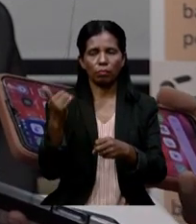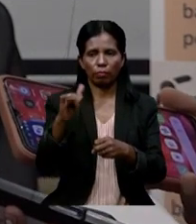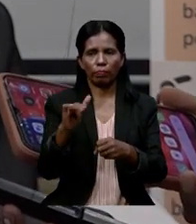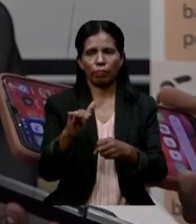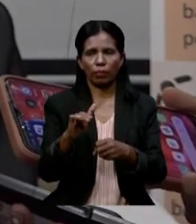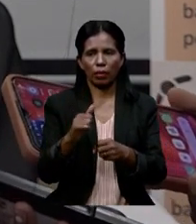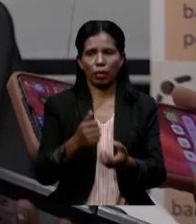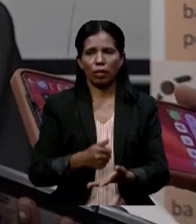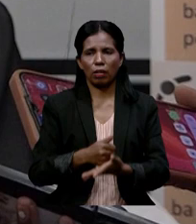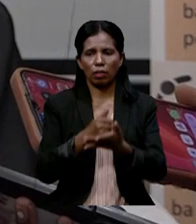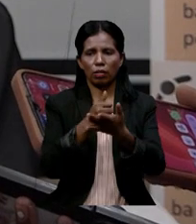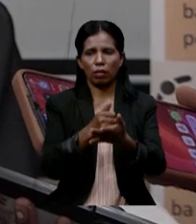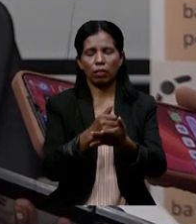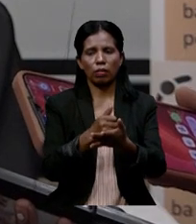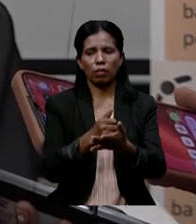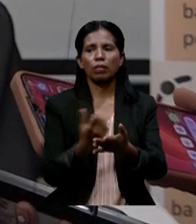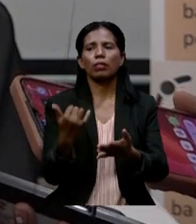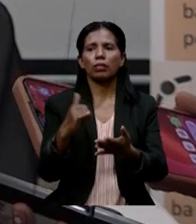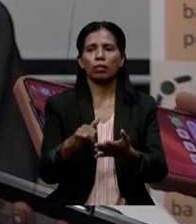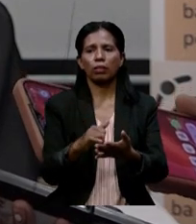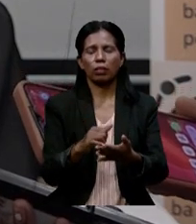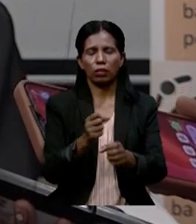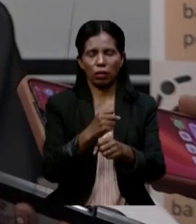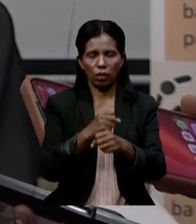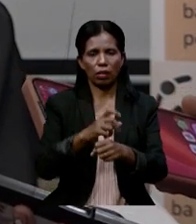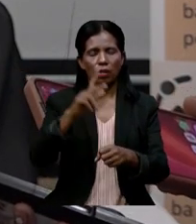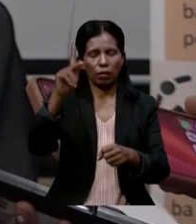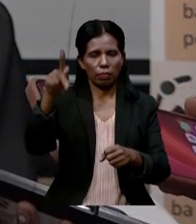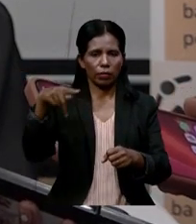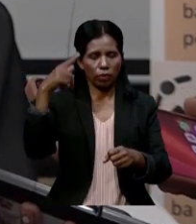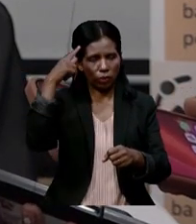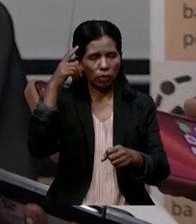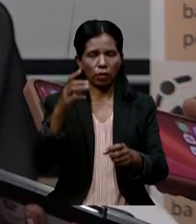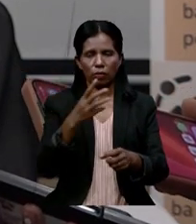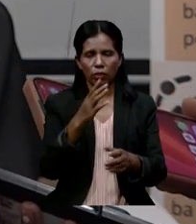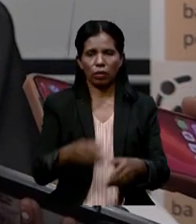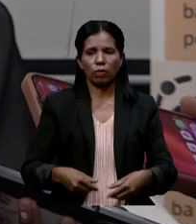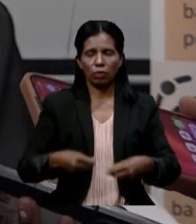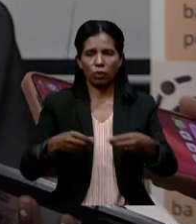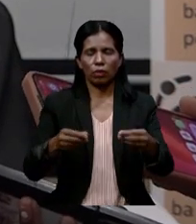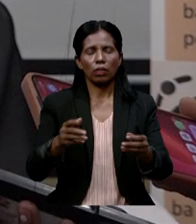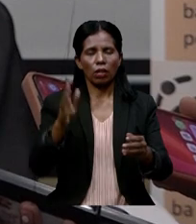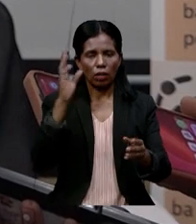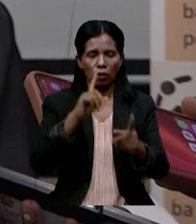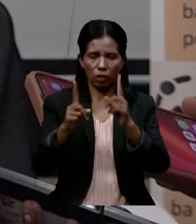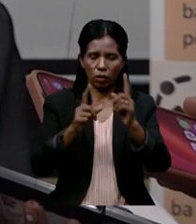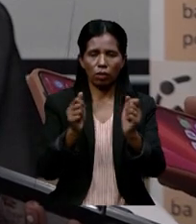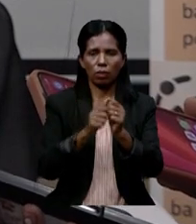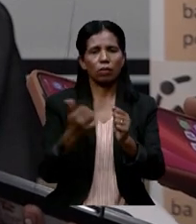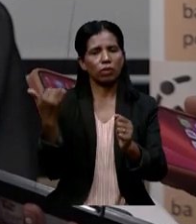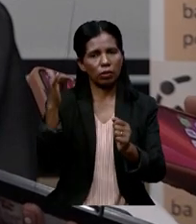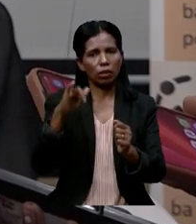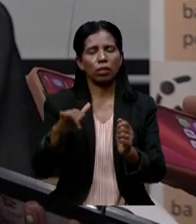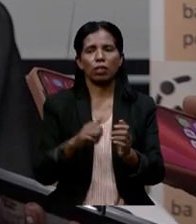selain tratamento médico medical nem sira moça halo psicossocial baidane sira fo conselho ba sira sira